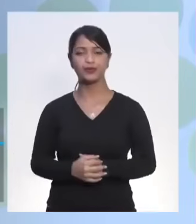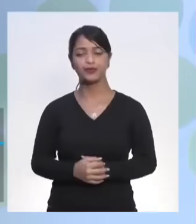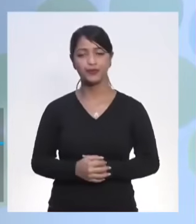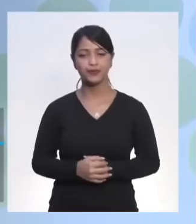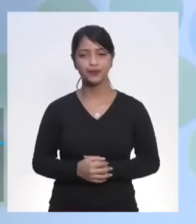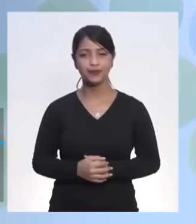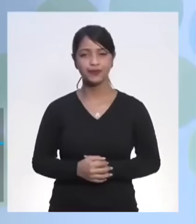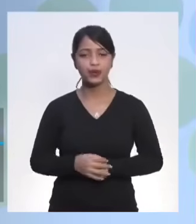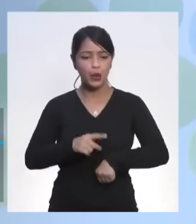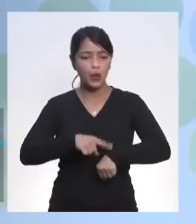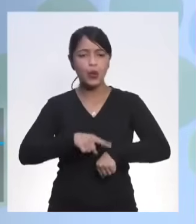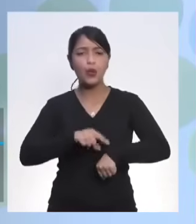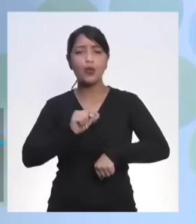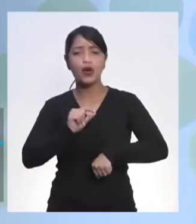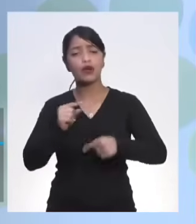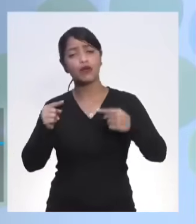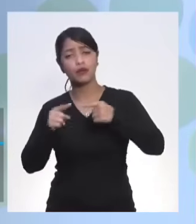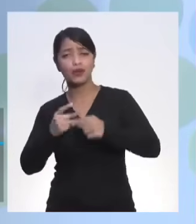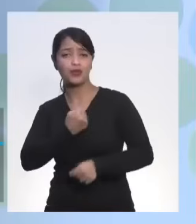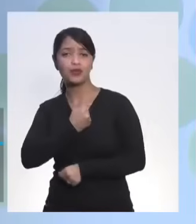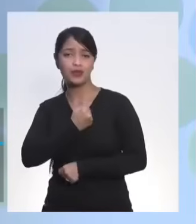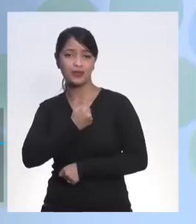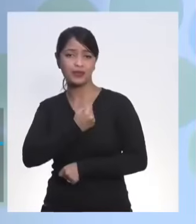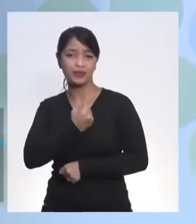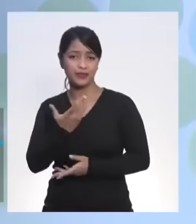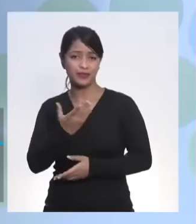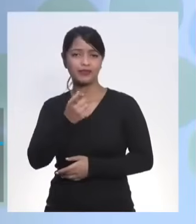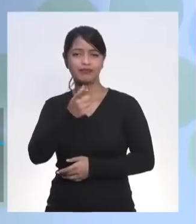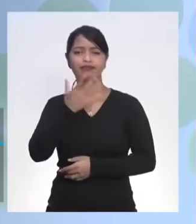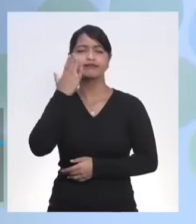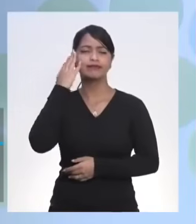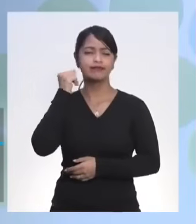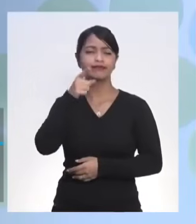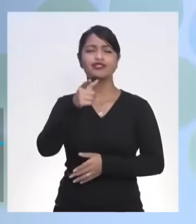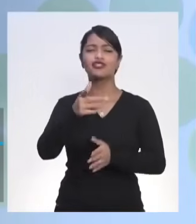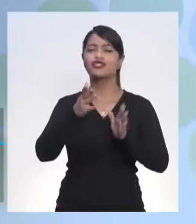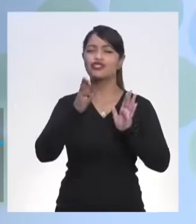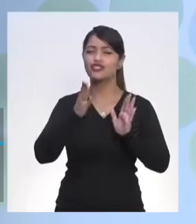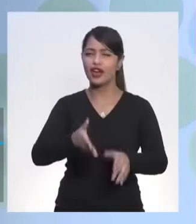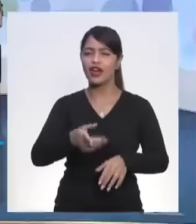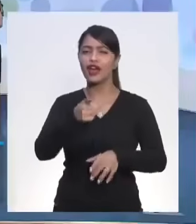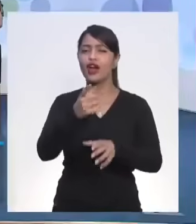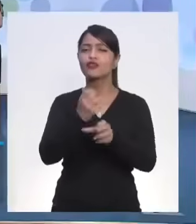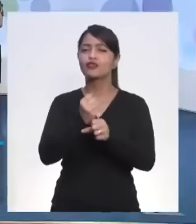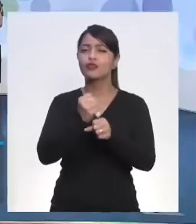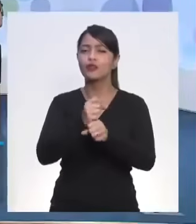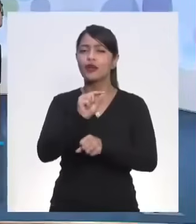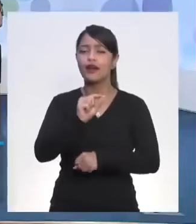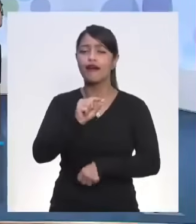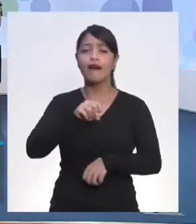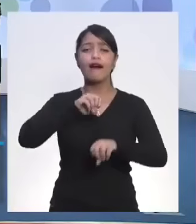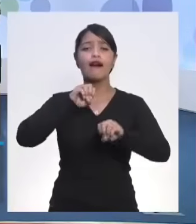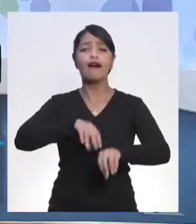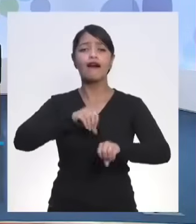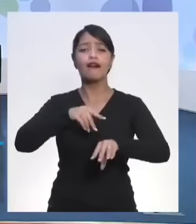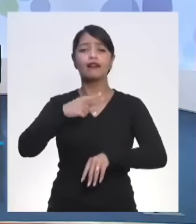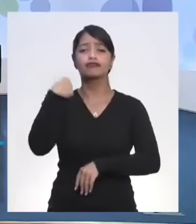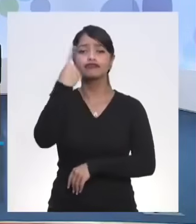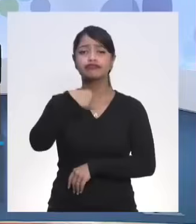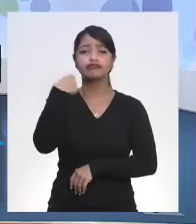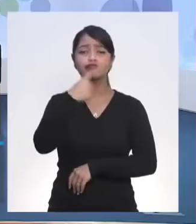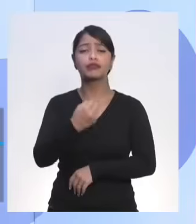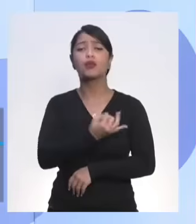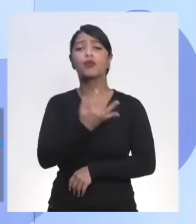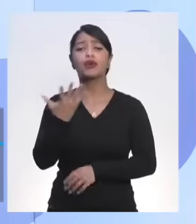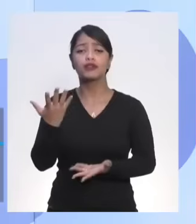Então, uma coisa aí, uma conta básica que eu tenho certeza que vocês já fizeram. Quanto tempo durou a aula, né? Quanto tempo durou cada